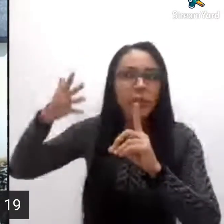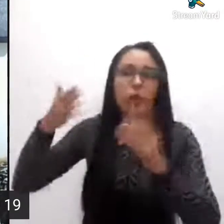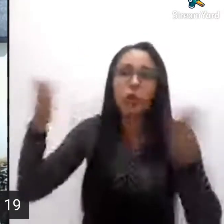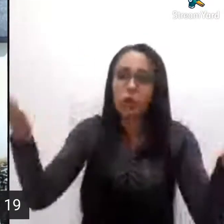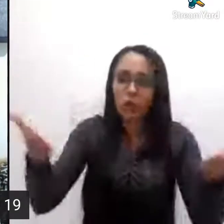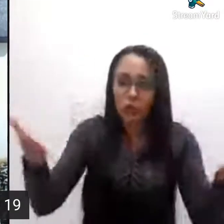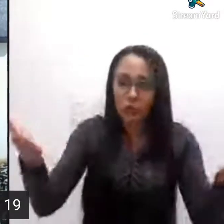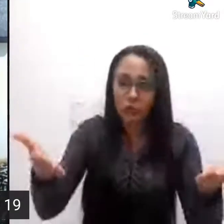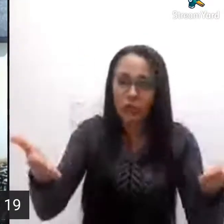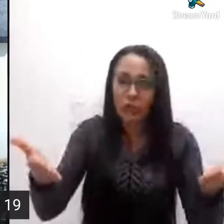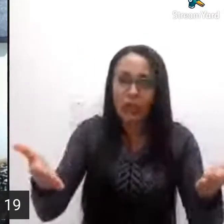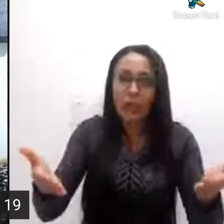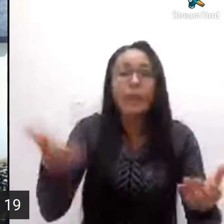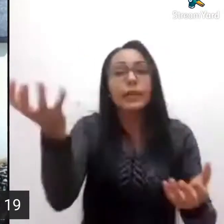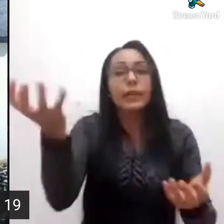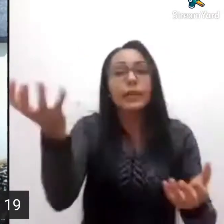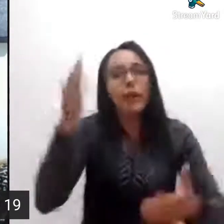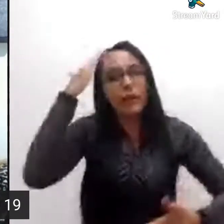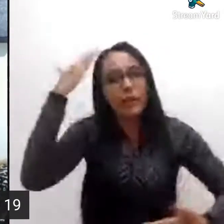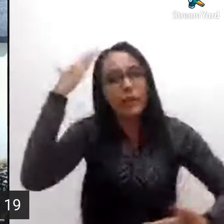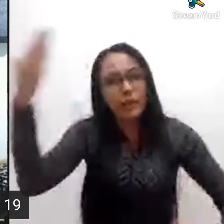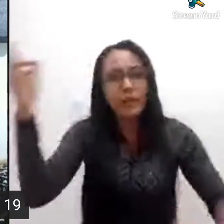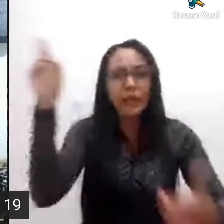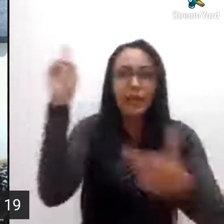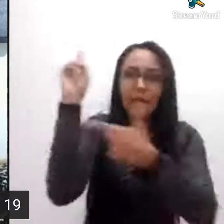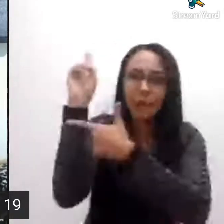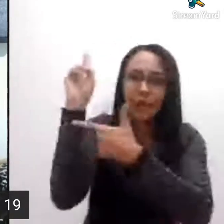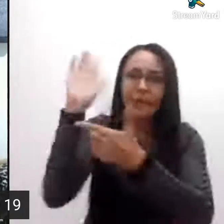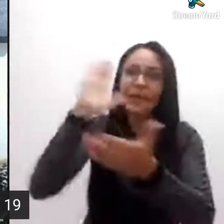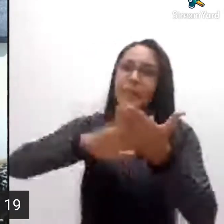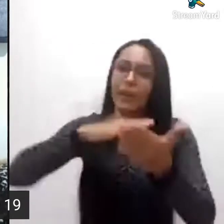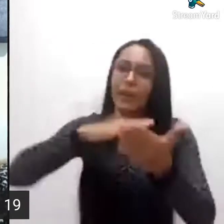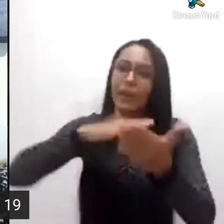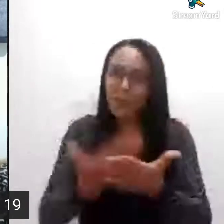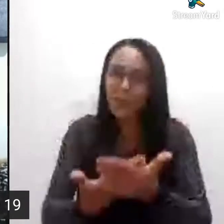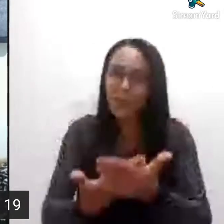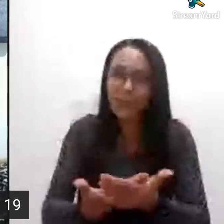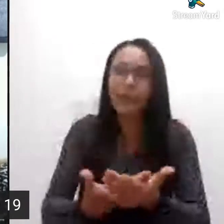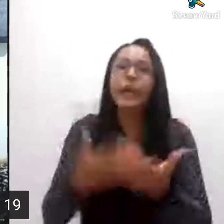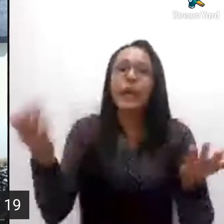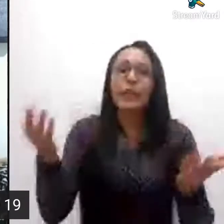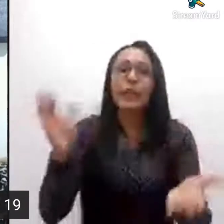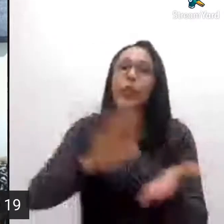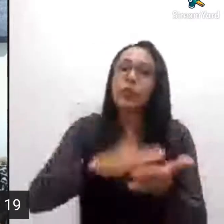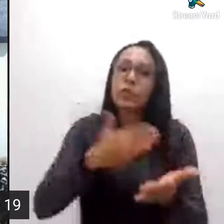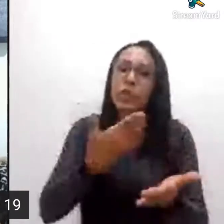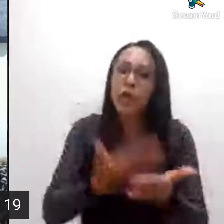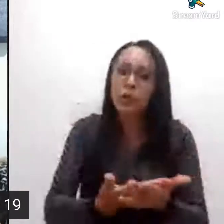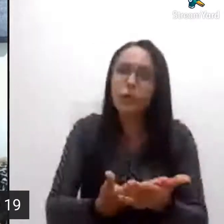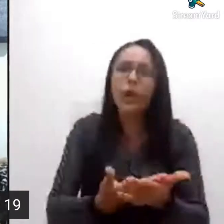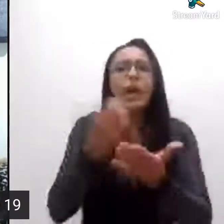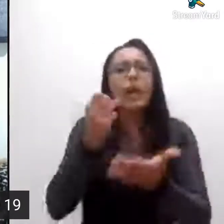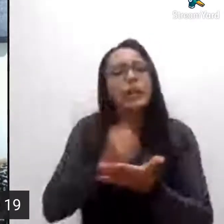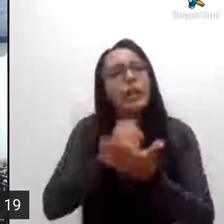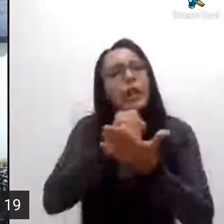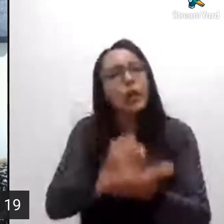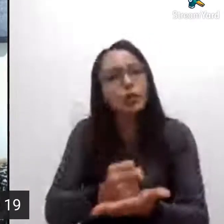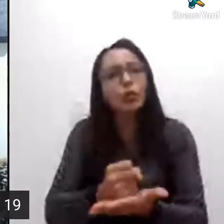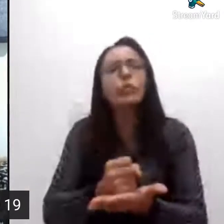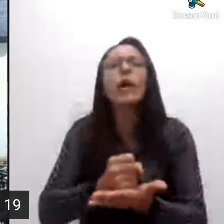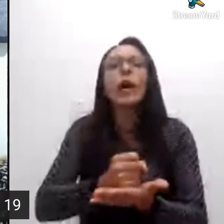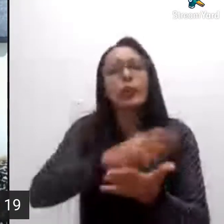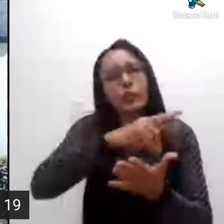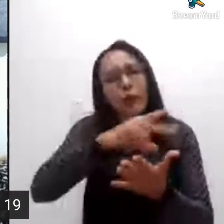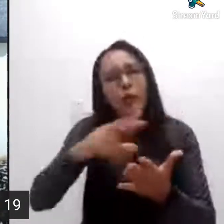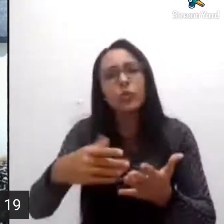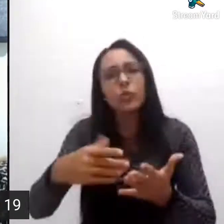Queria agradecer desde já a Roberta, a intérprete que está aqui conosco, né? Os intérpretes têm contribuído para que esses momentos possam